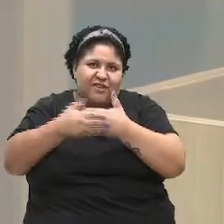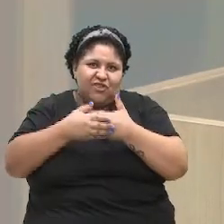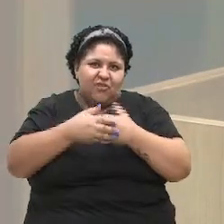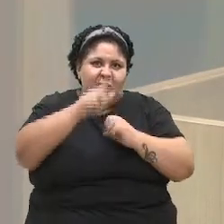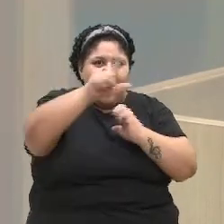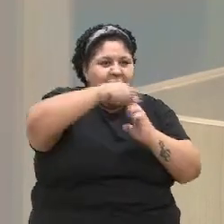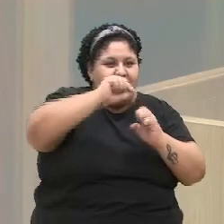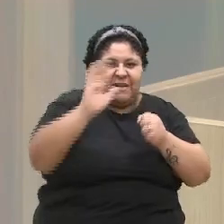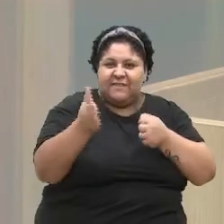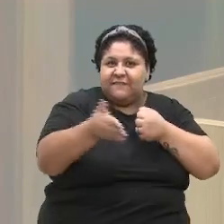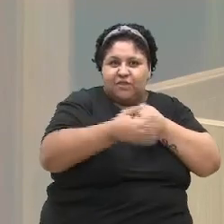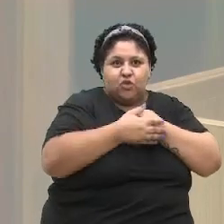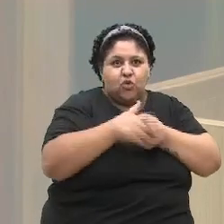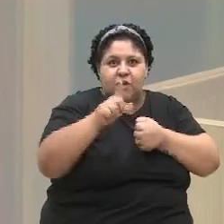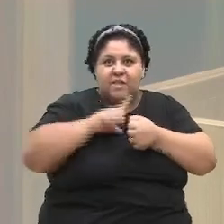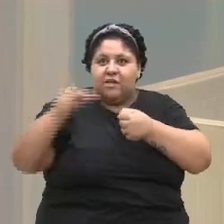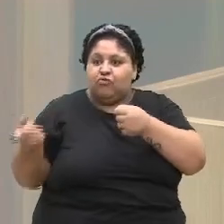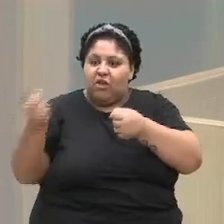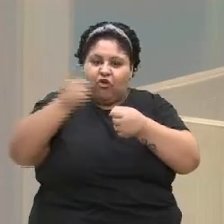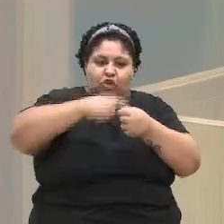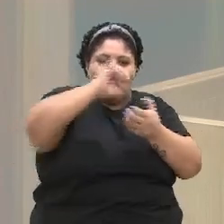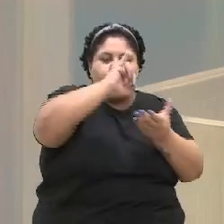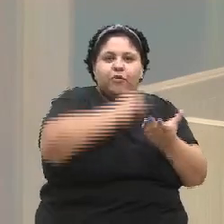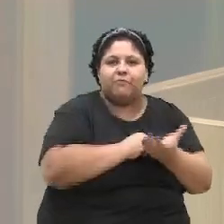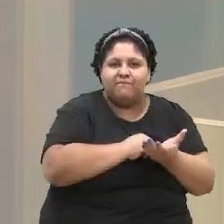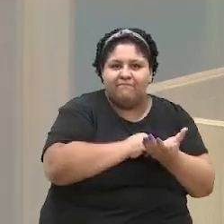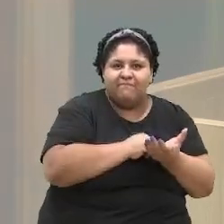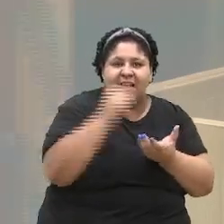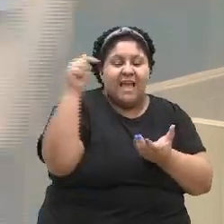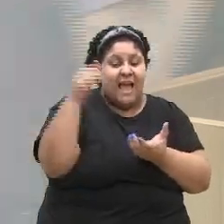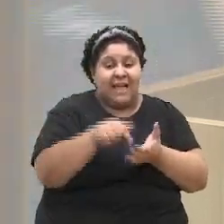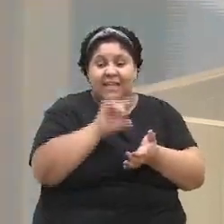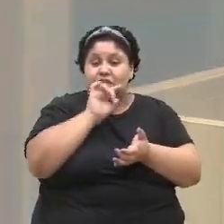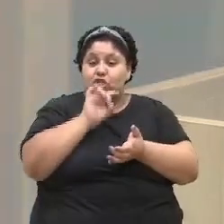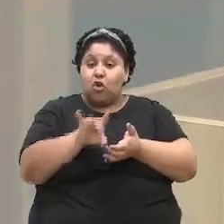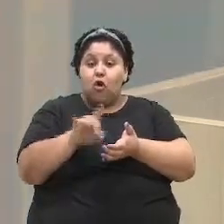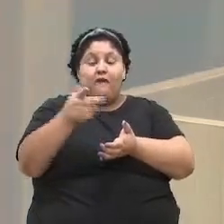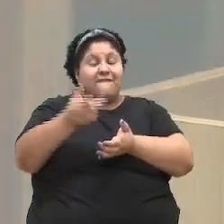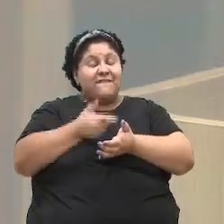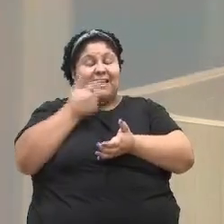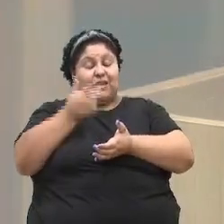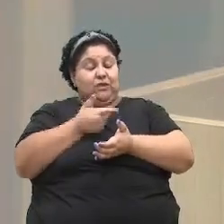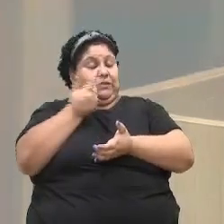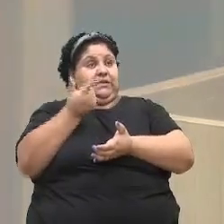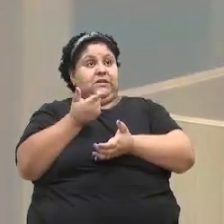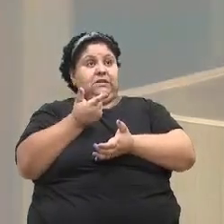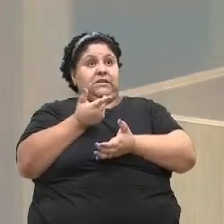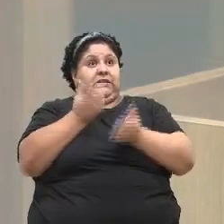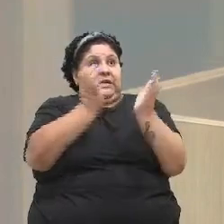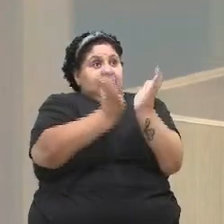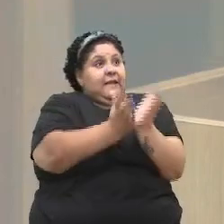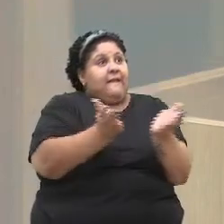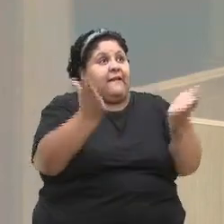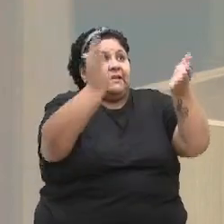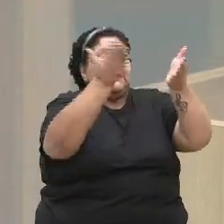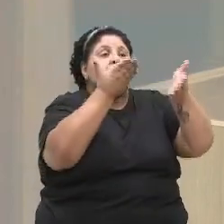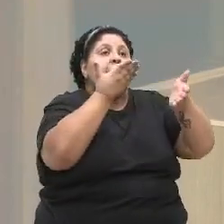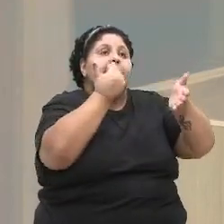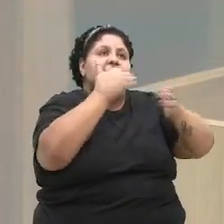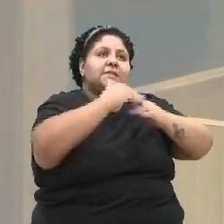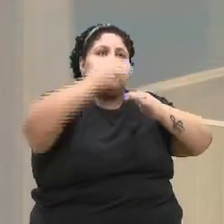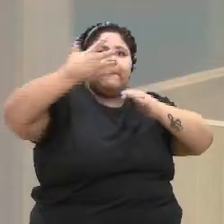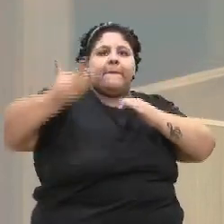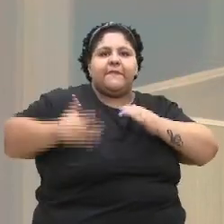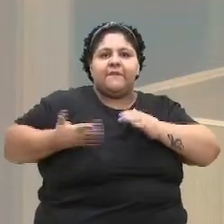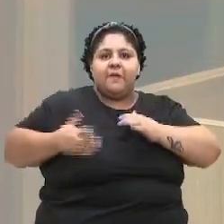mais imposto Então nós não estamos aqui simplesmente falando que a cesta básica vai custar mais cara